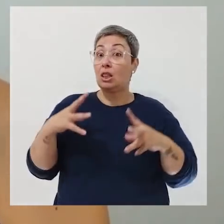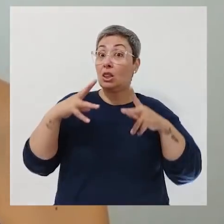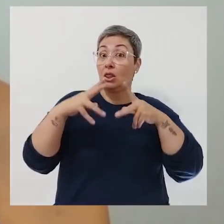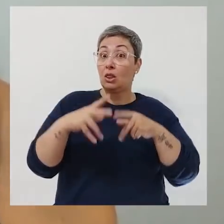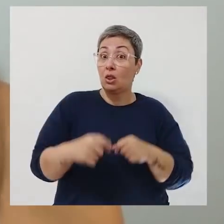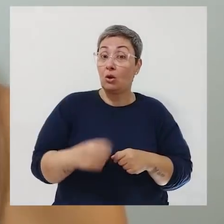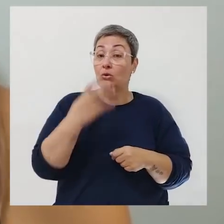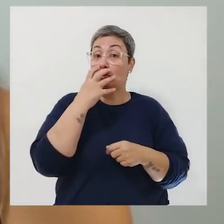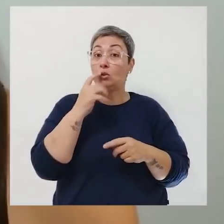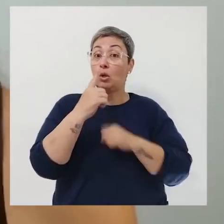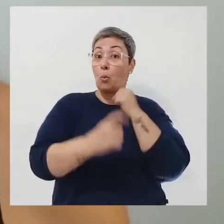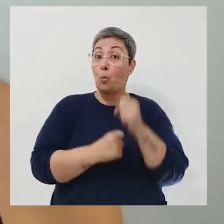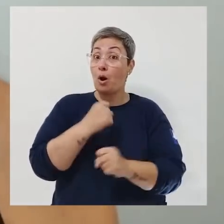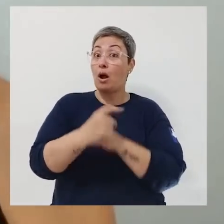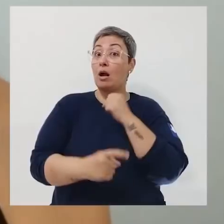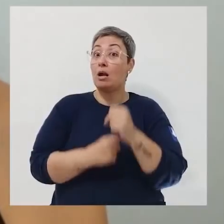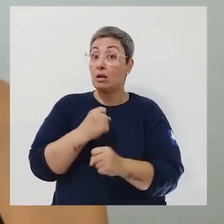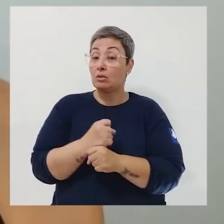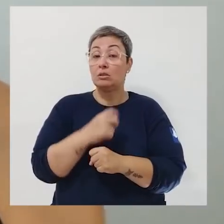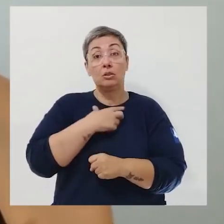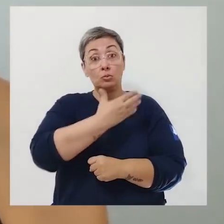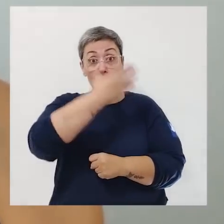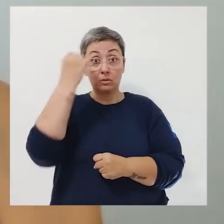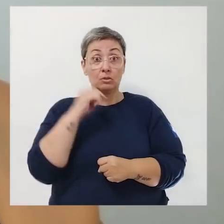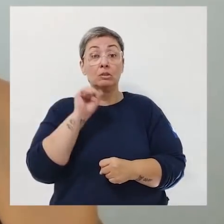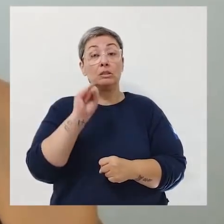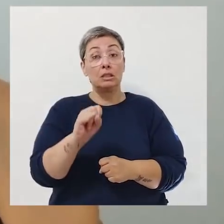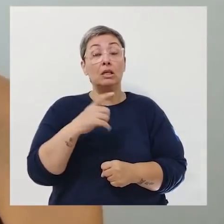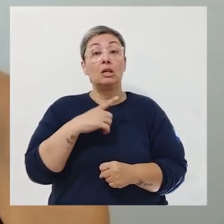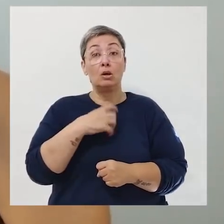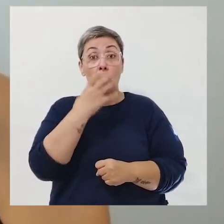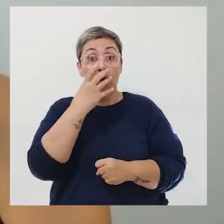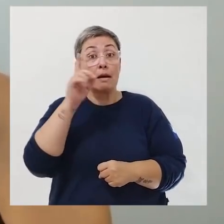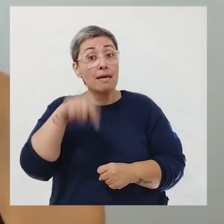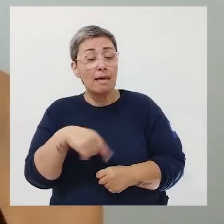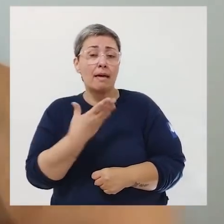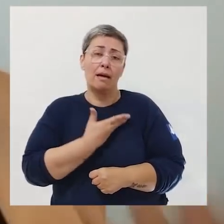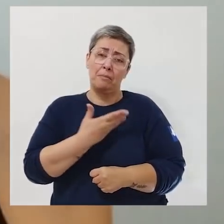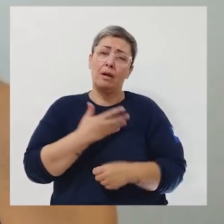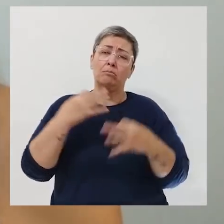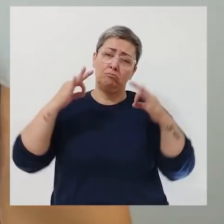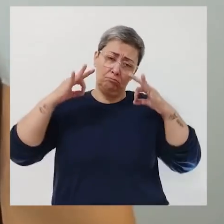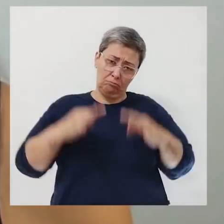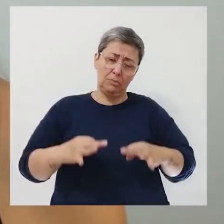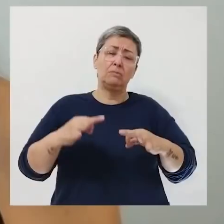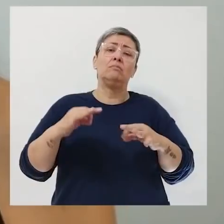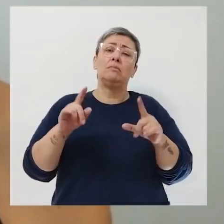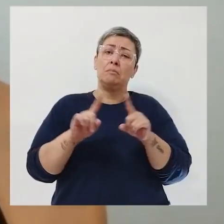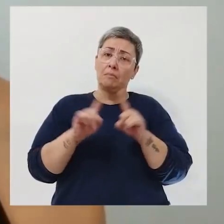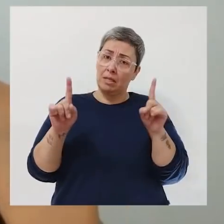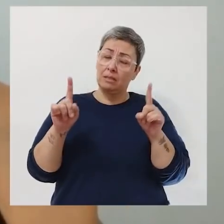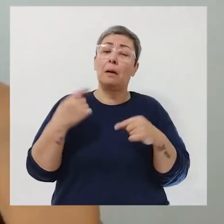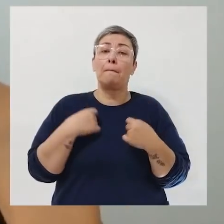animais domésticos anualmente. Então, não se esqueça que o cão realmente é um grande amigo do ser